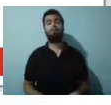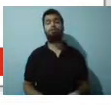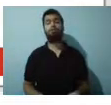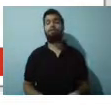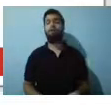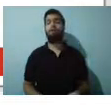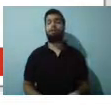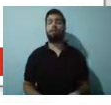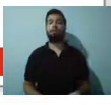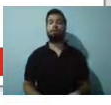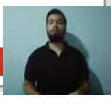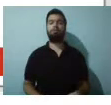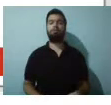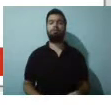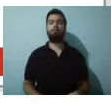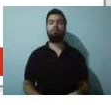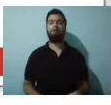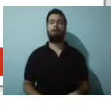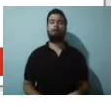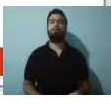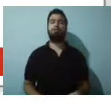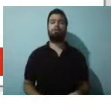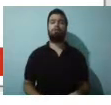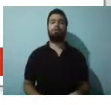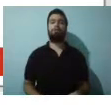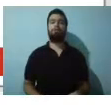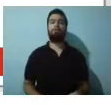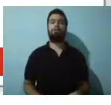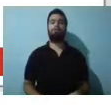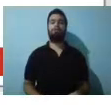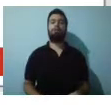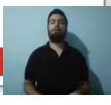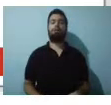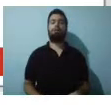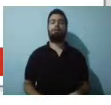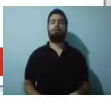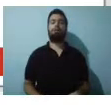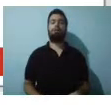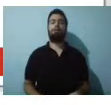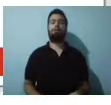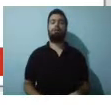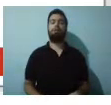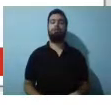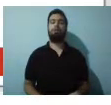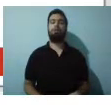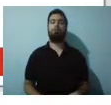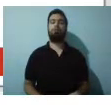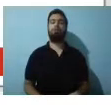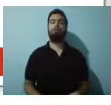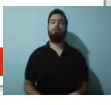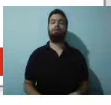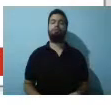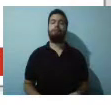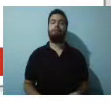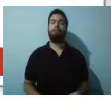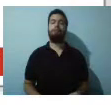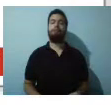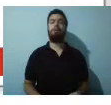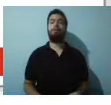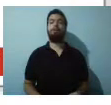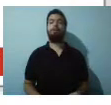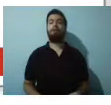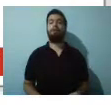de 29, quebra da Bolsa de Valores. A consolidação do seu poder veio com o fim da Guerra Fria, após anos de disputa com a União